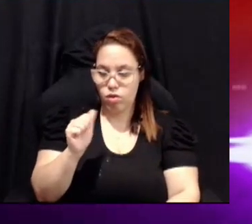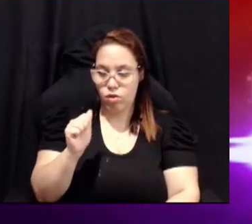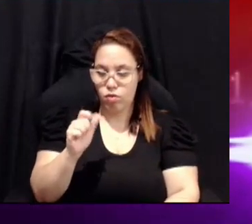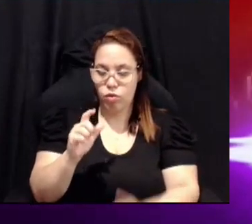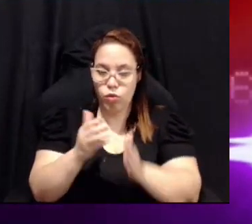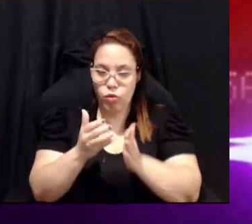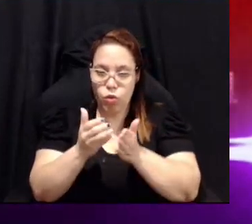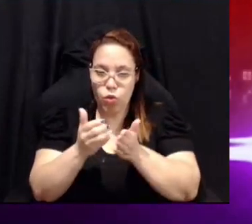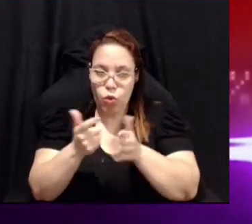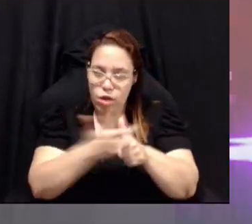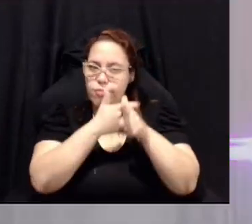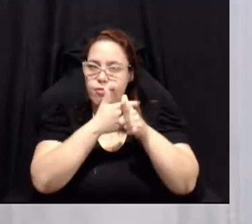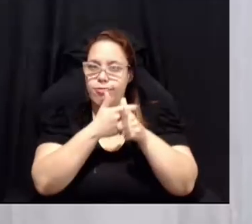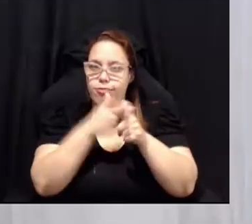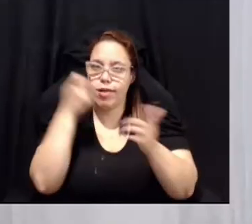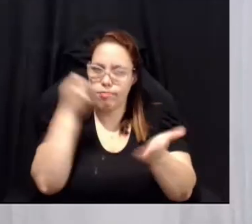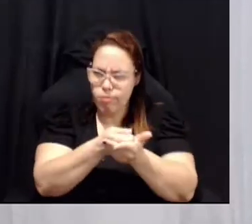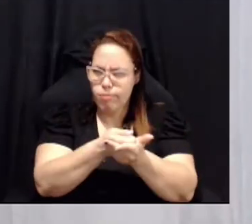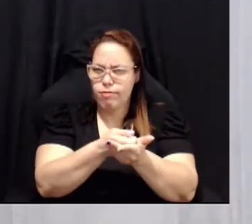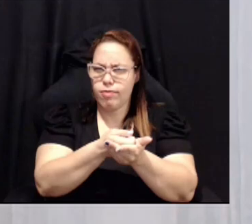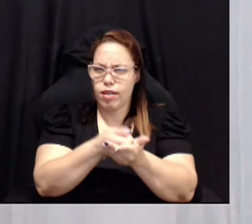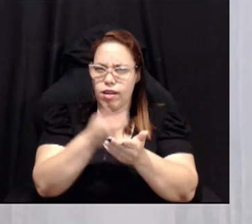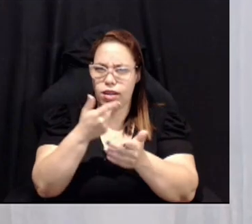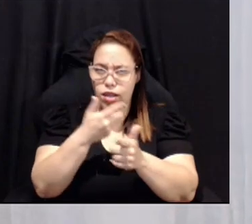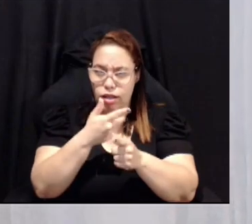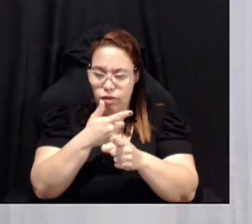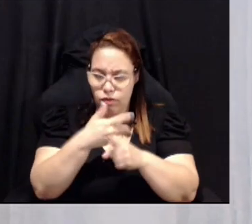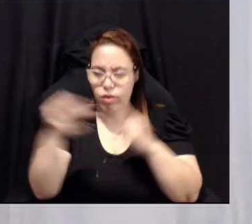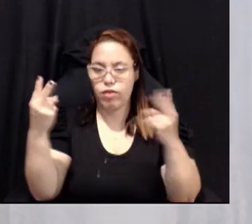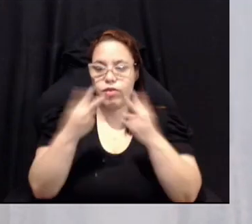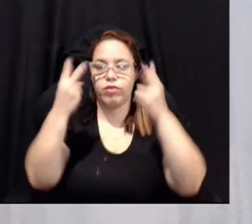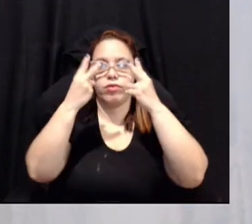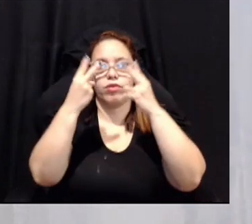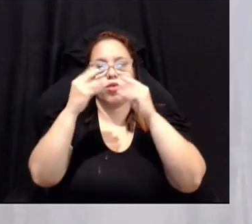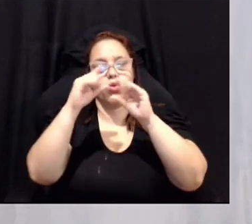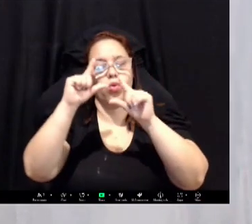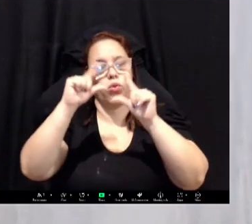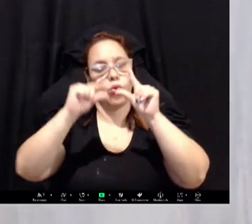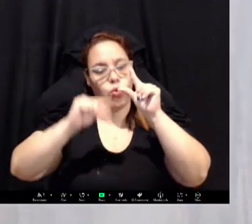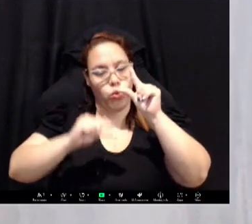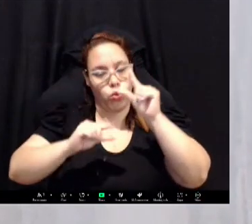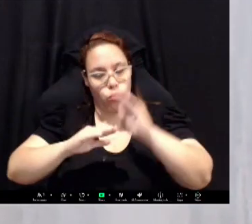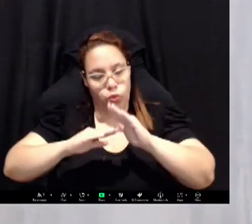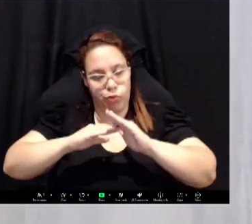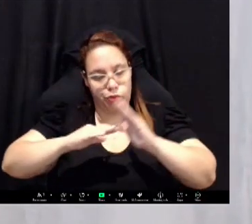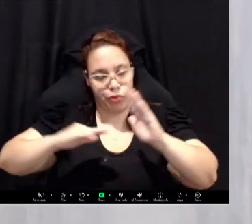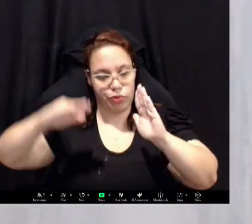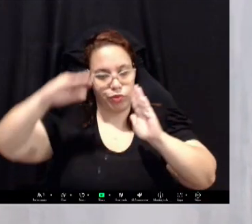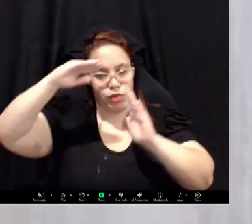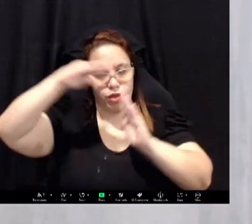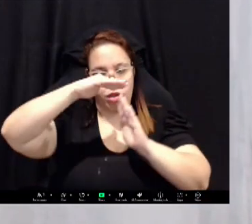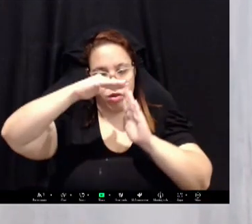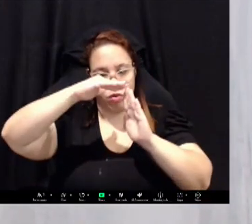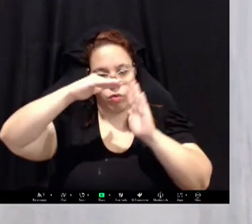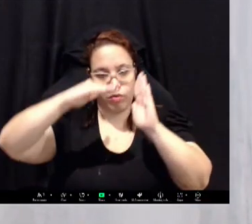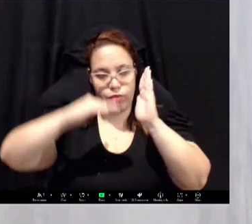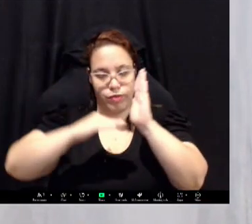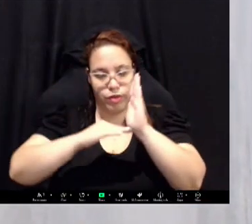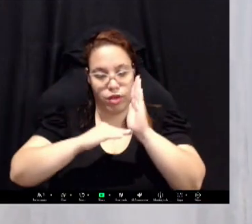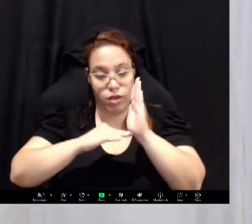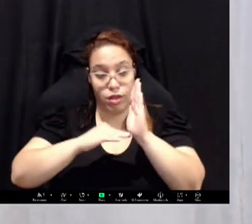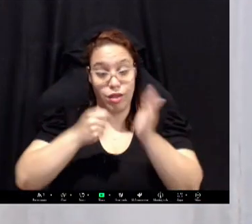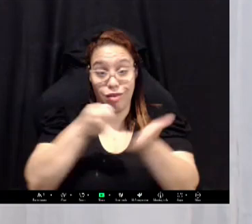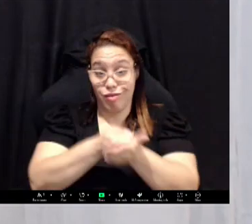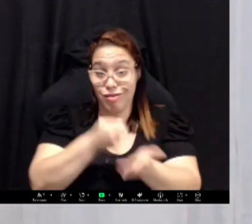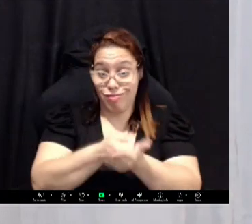aposta que você vai ganhar. Ou que aquela ação vai cair, ou que aquela ação vai subir. Você está apostando, mas esse dinheiro